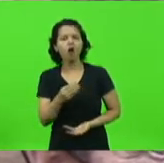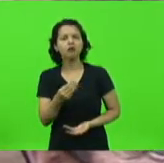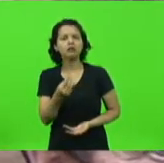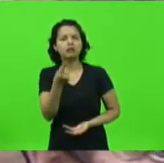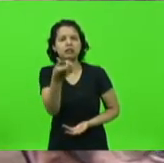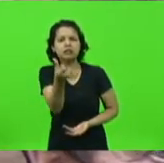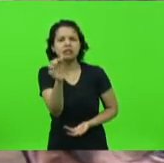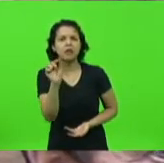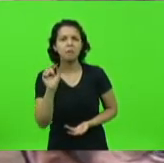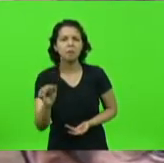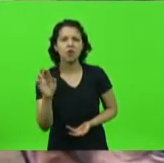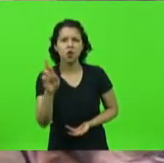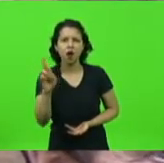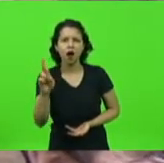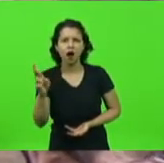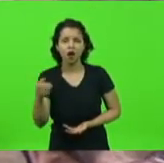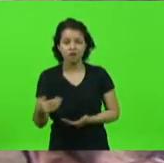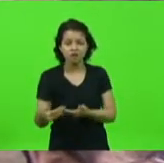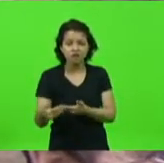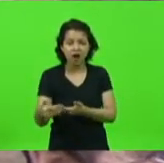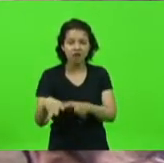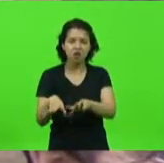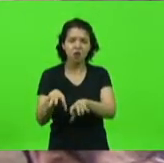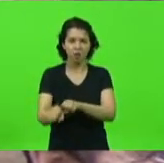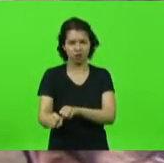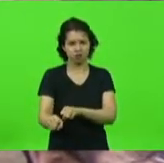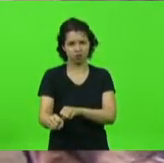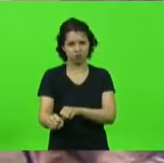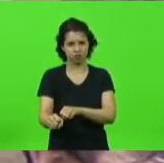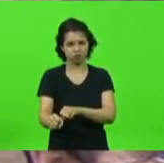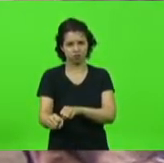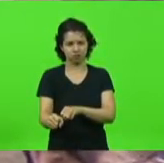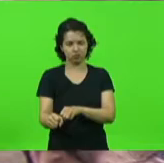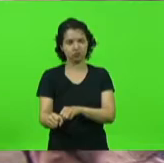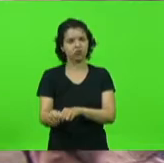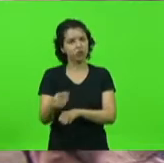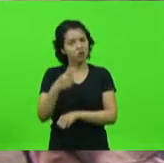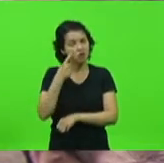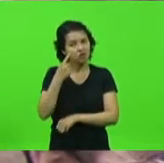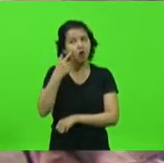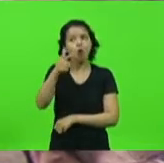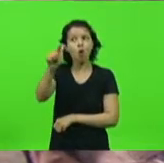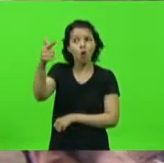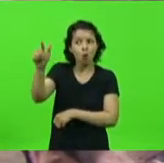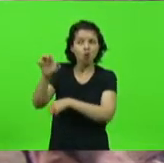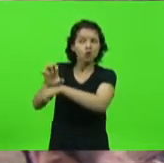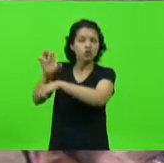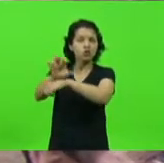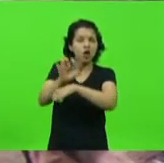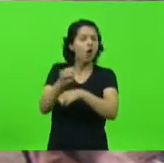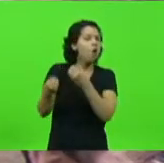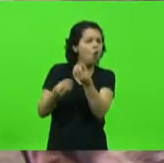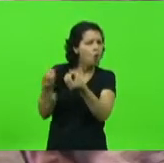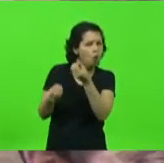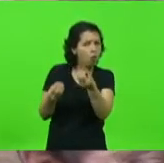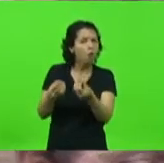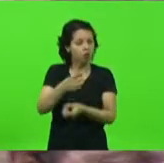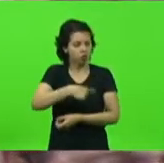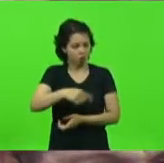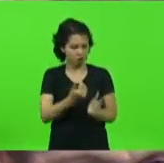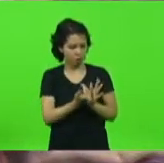para se formar. Bom, eu fui ver como que é nos outros estados, então, né? Já que nós queremos passar